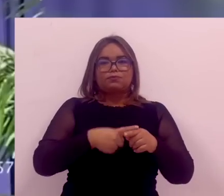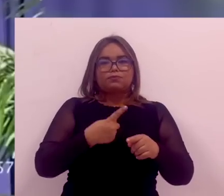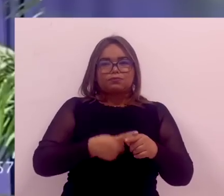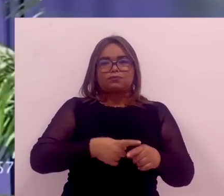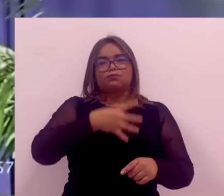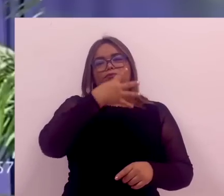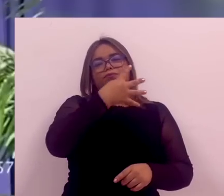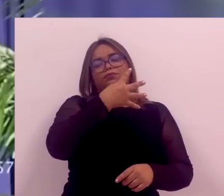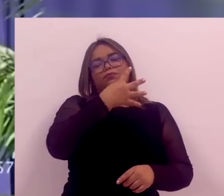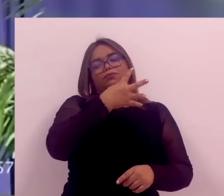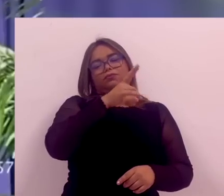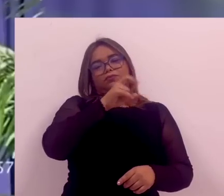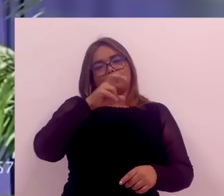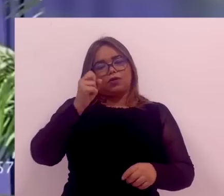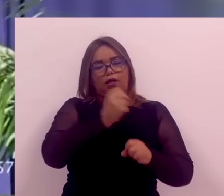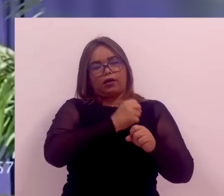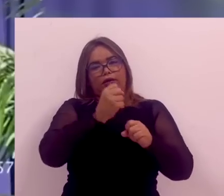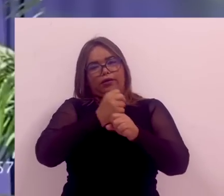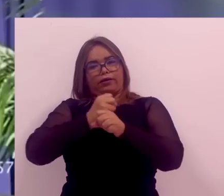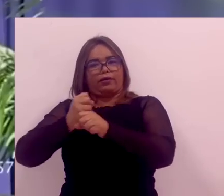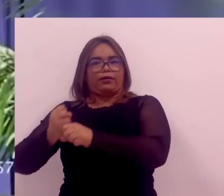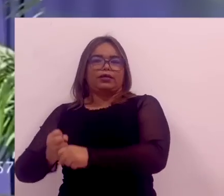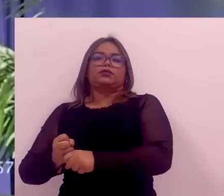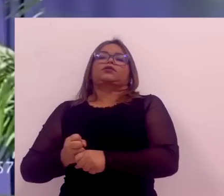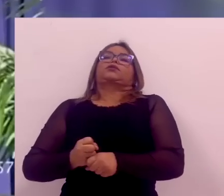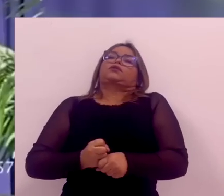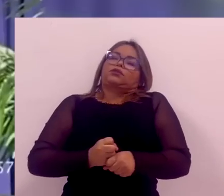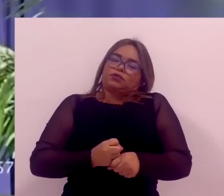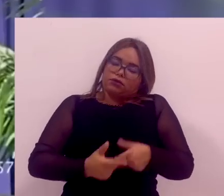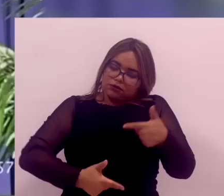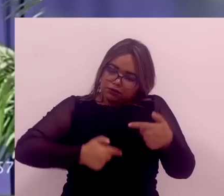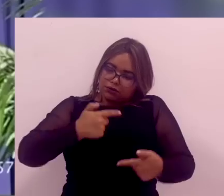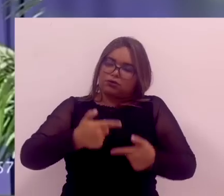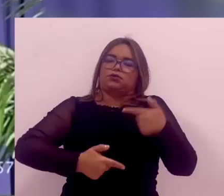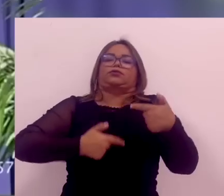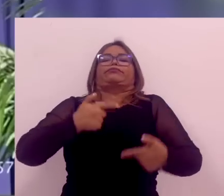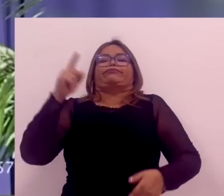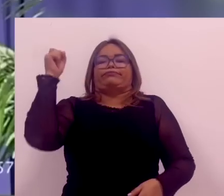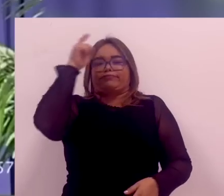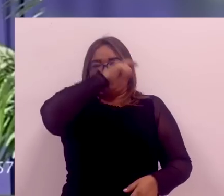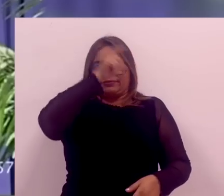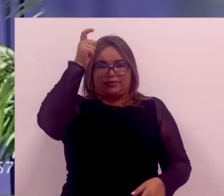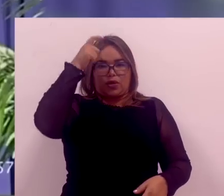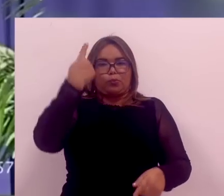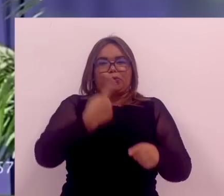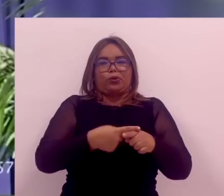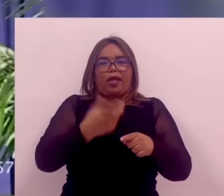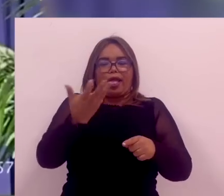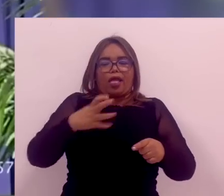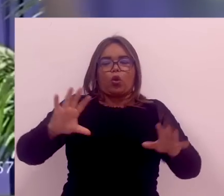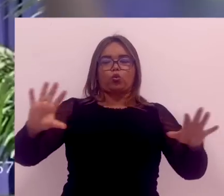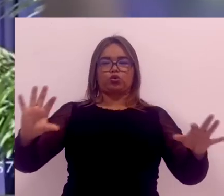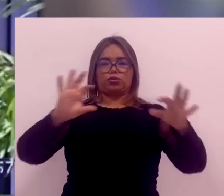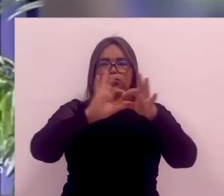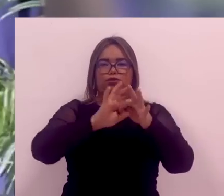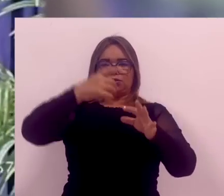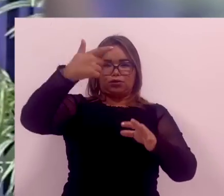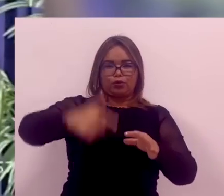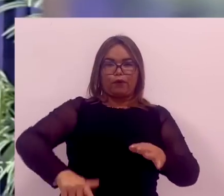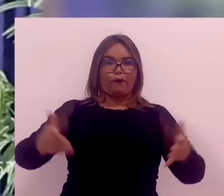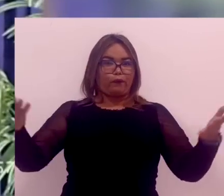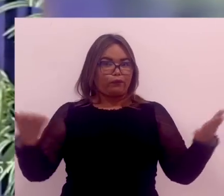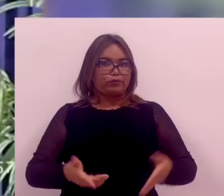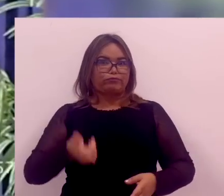ele. Isso lhe deu 4.500 anos de dor de cabeça. Ele tem estado em guerra por 4.500